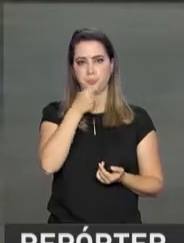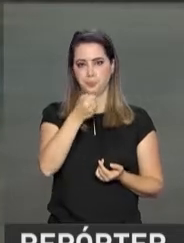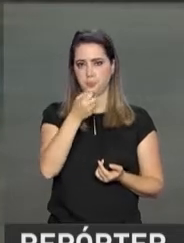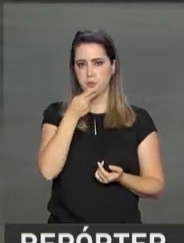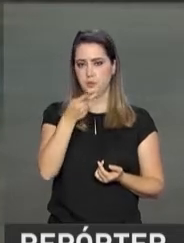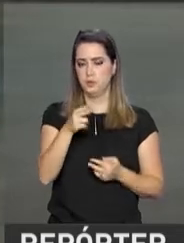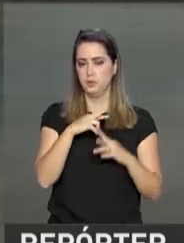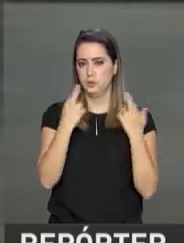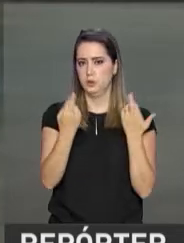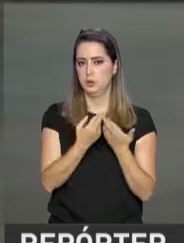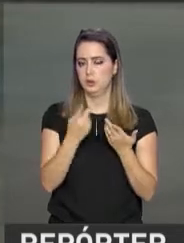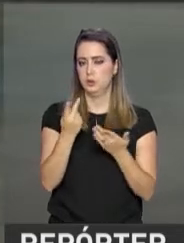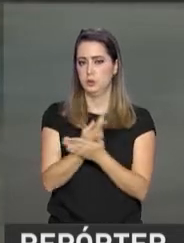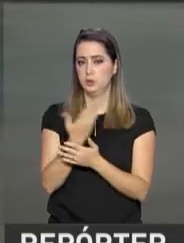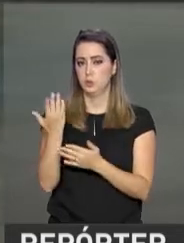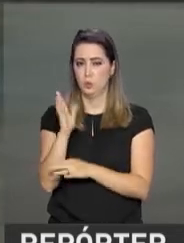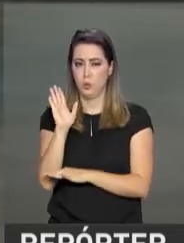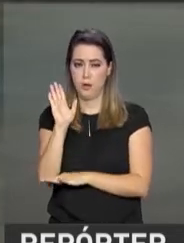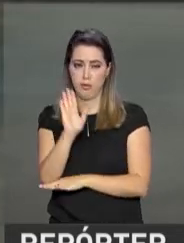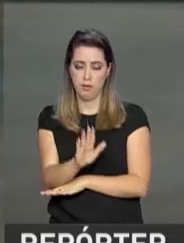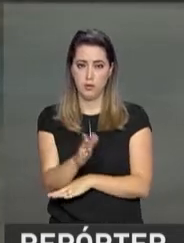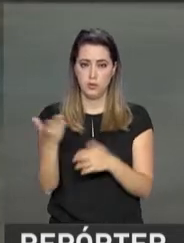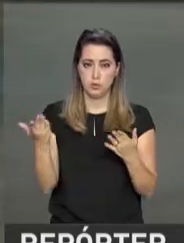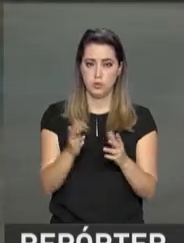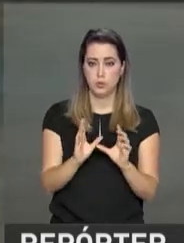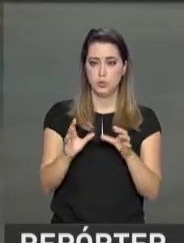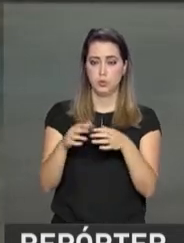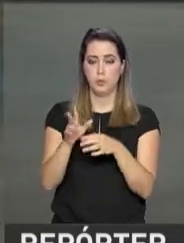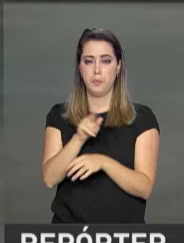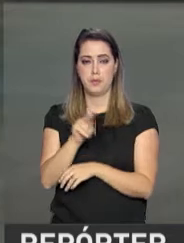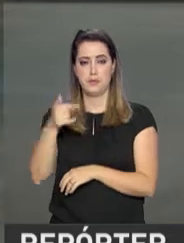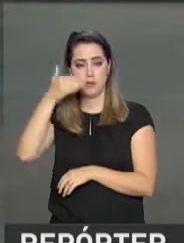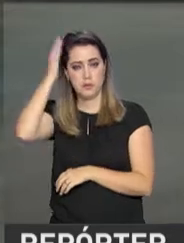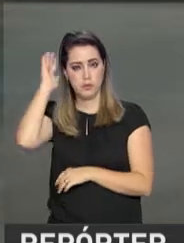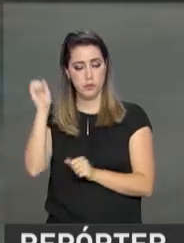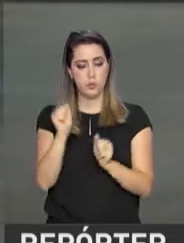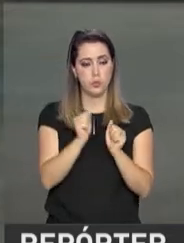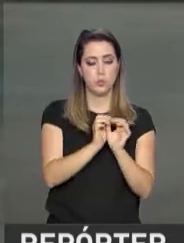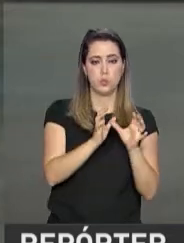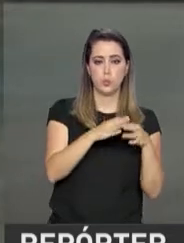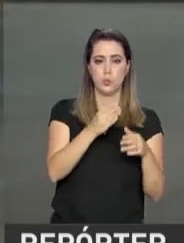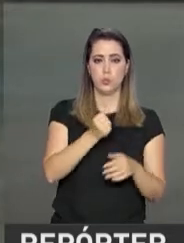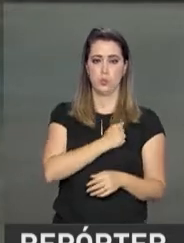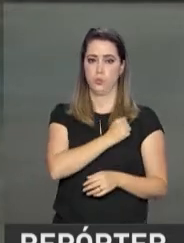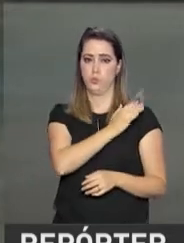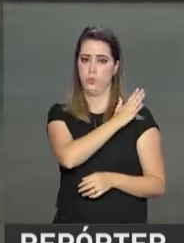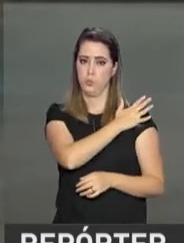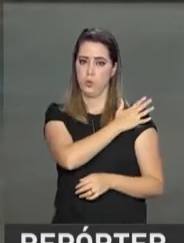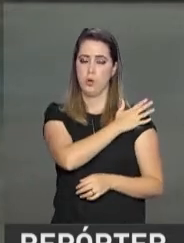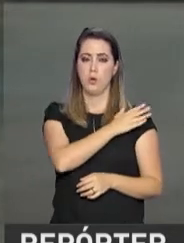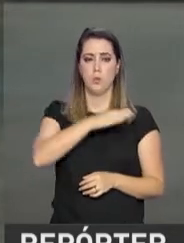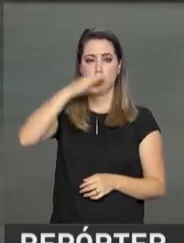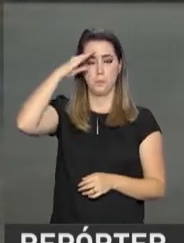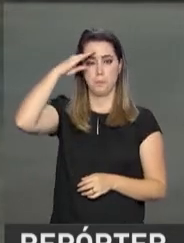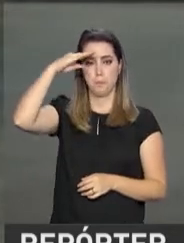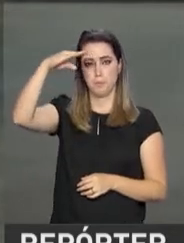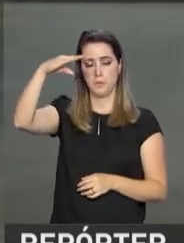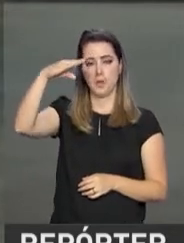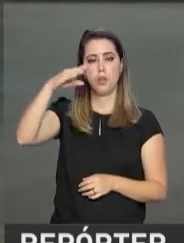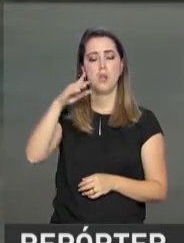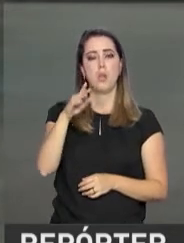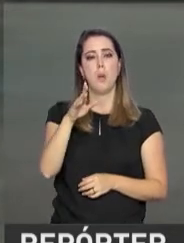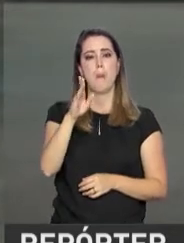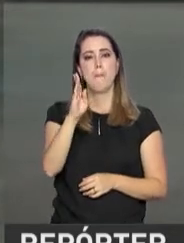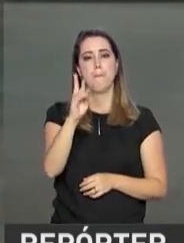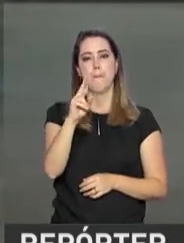agora à tarde aqui no Palácio do Planalto entre o presidente Michel Temer, o interventor federal na segurança pública do Rio de Janeiro, o general Braga